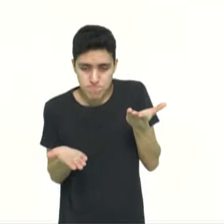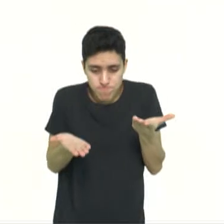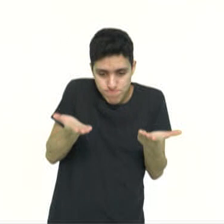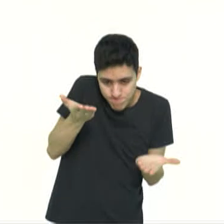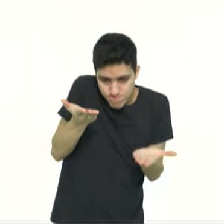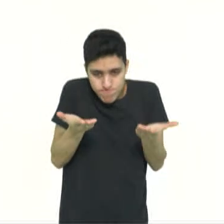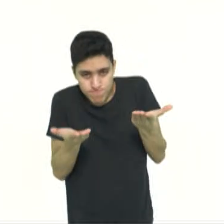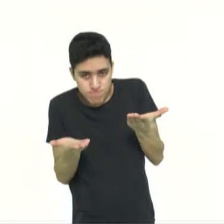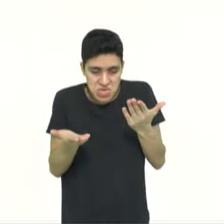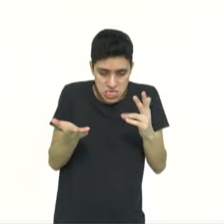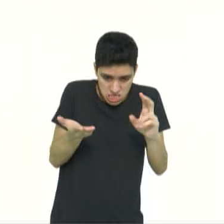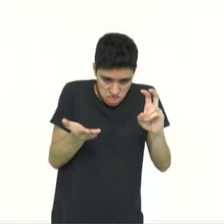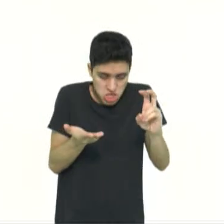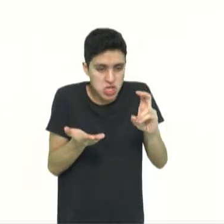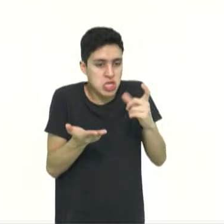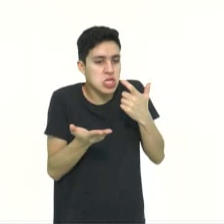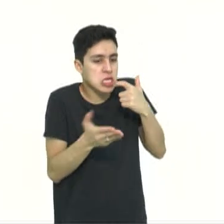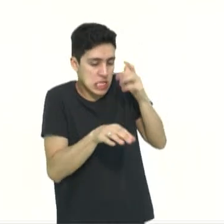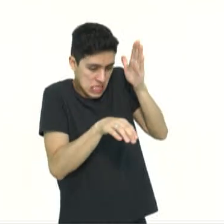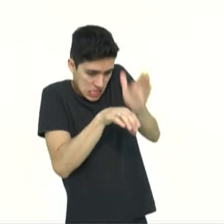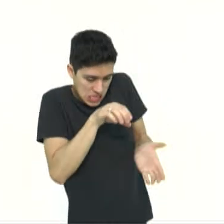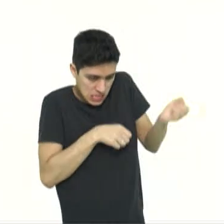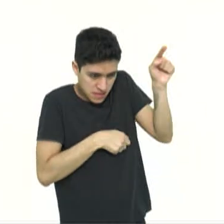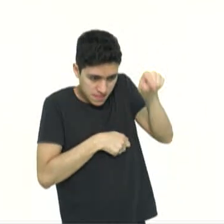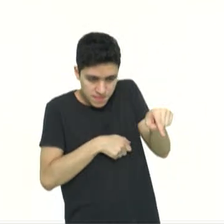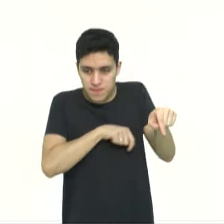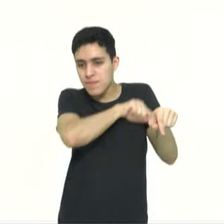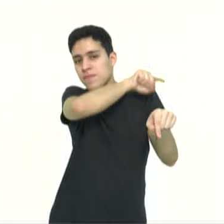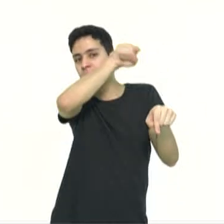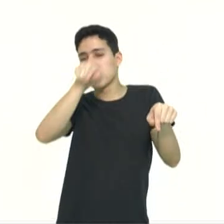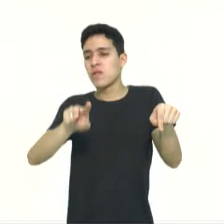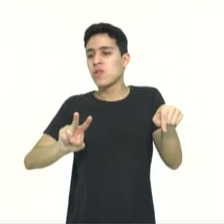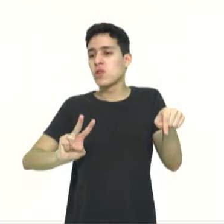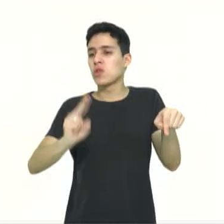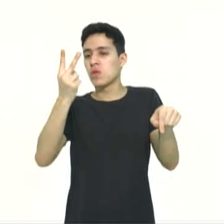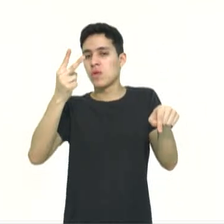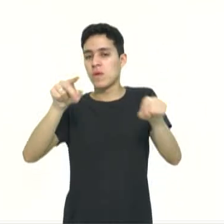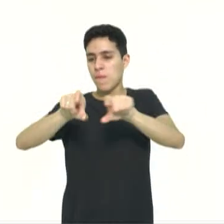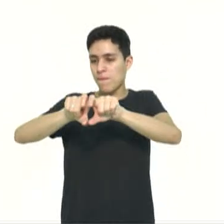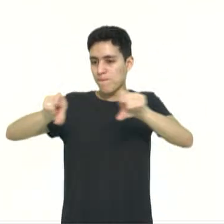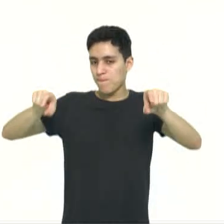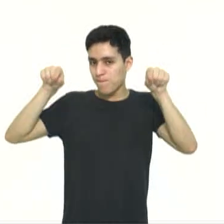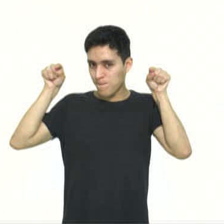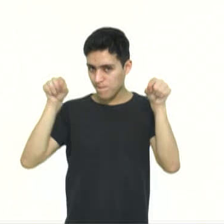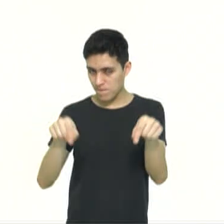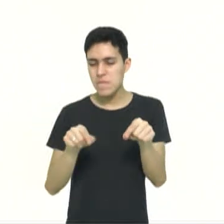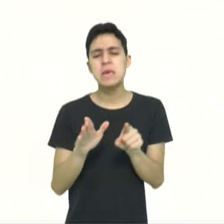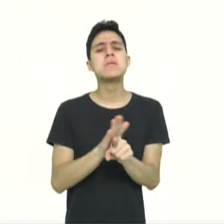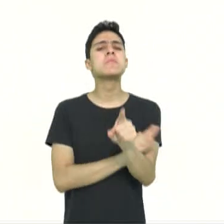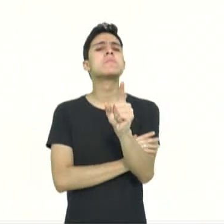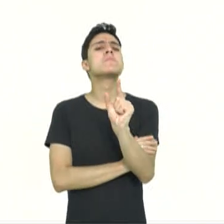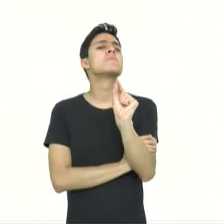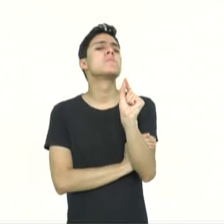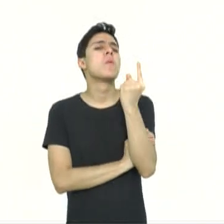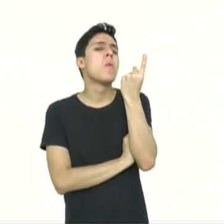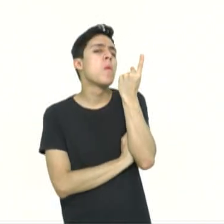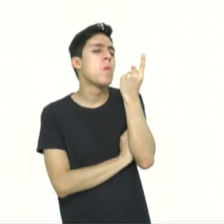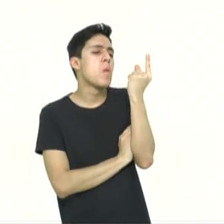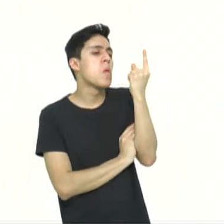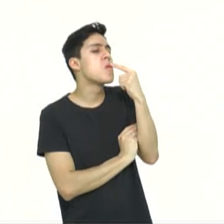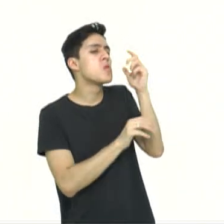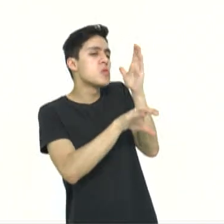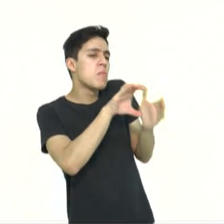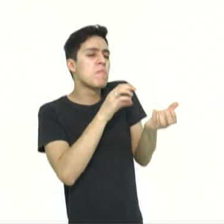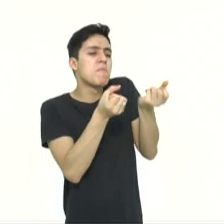colocar 5 tomates de um lado e 2 pepinos do outro. A pergunta é, quanto pesa um tomate e